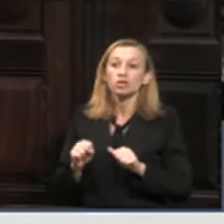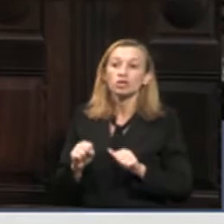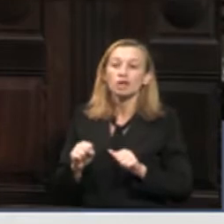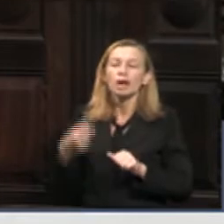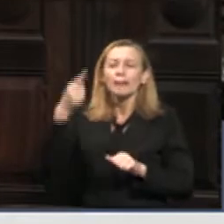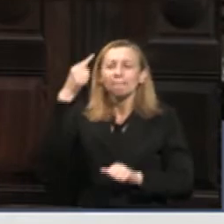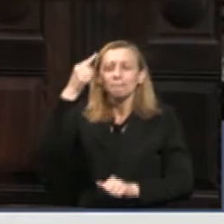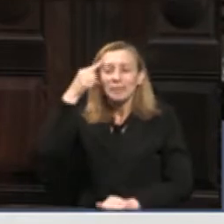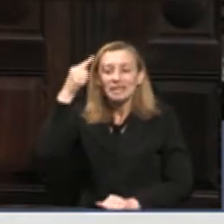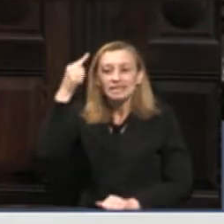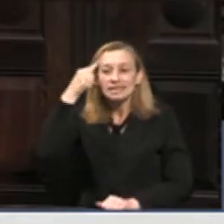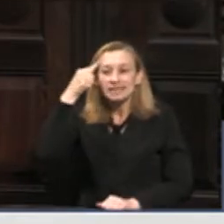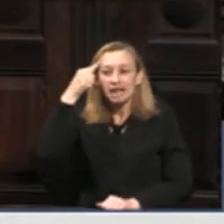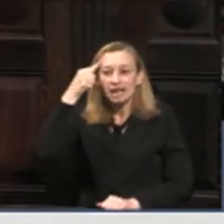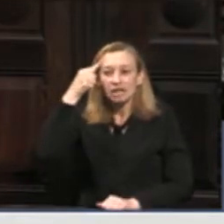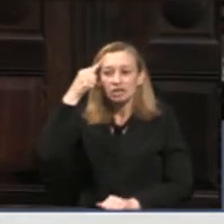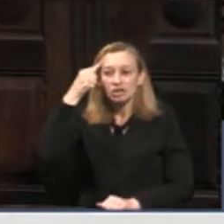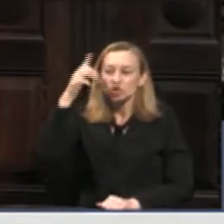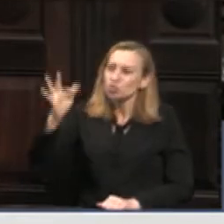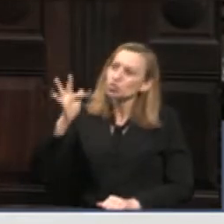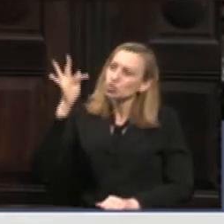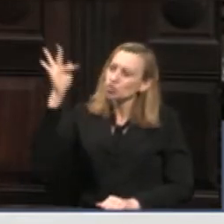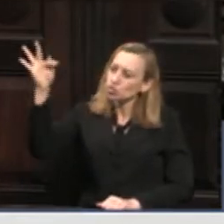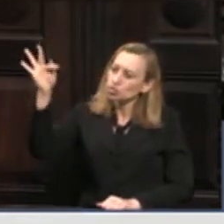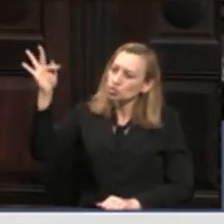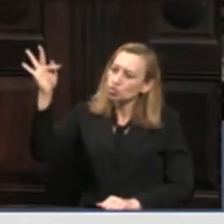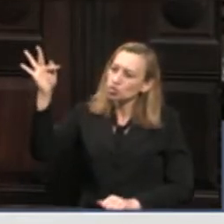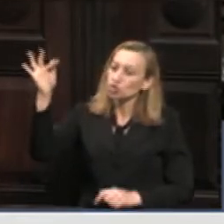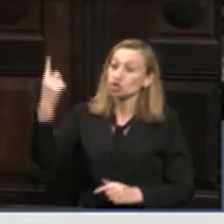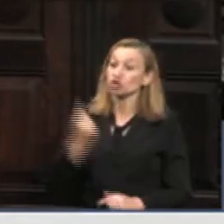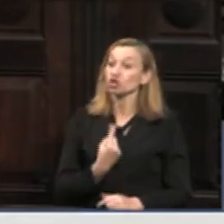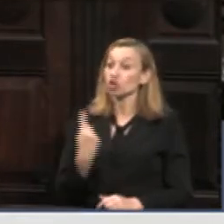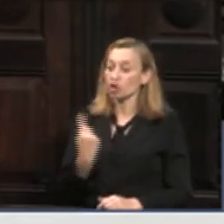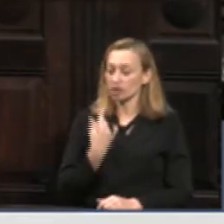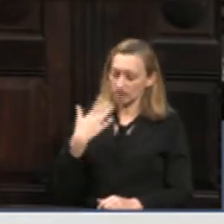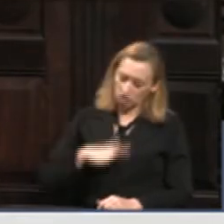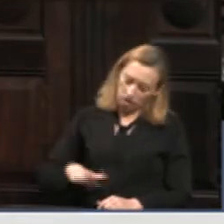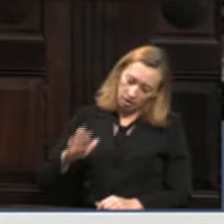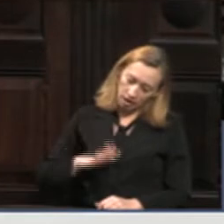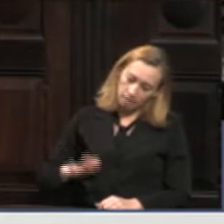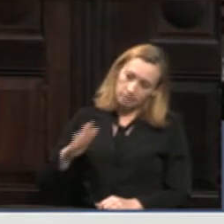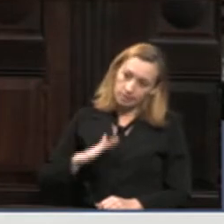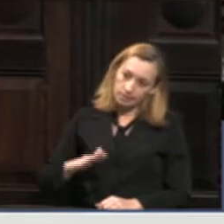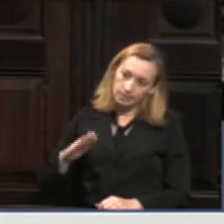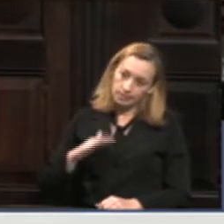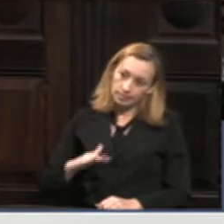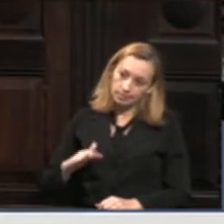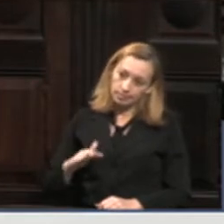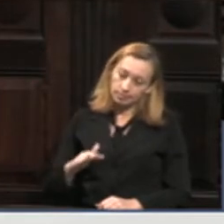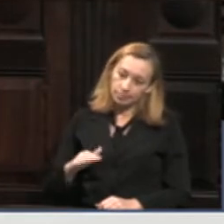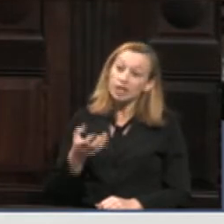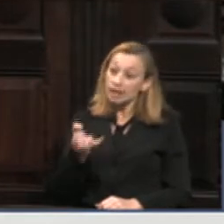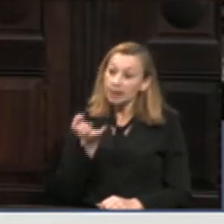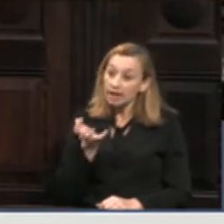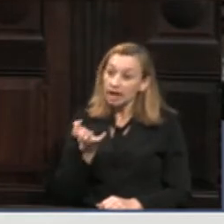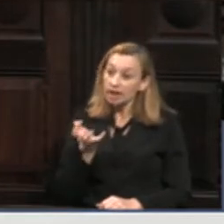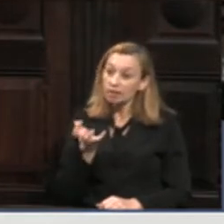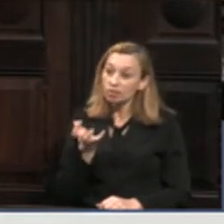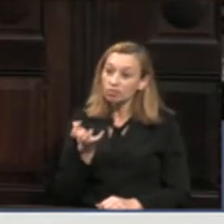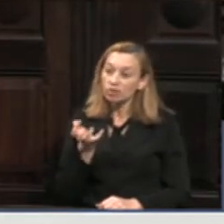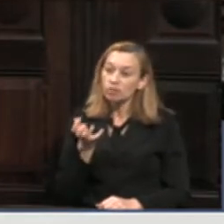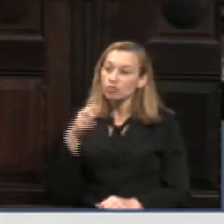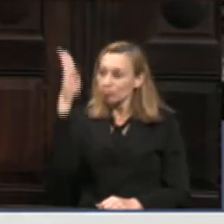pensar no futuro das nossas crianças e queiram